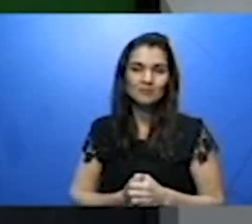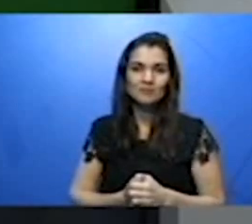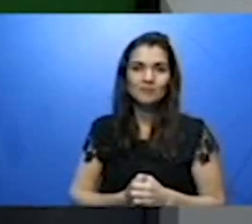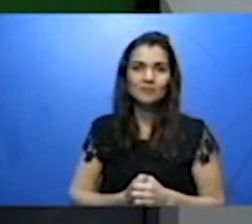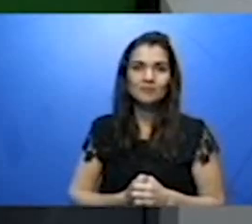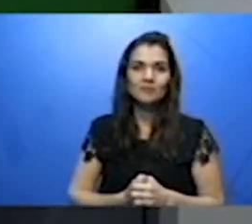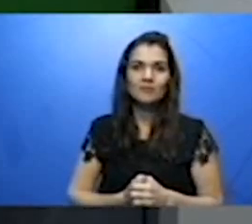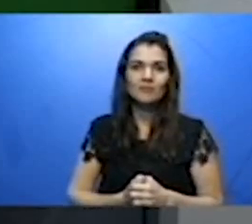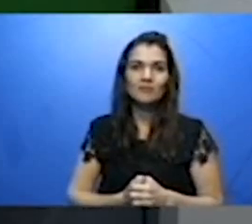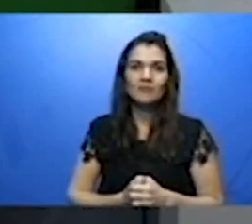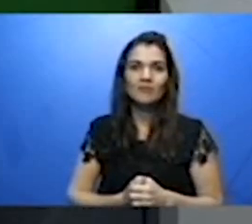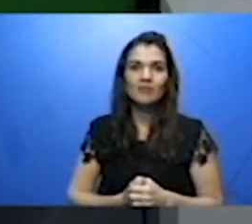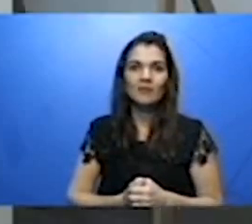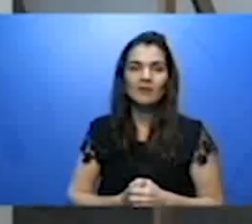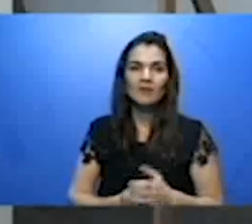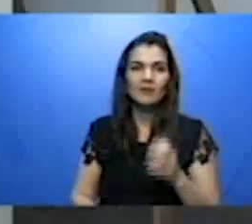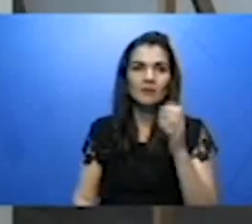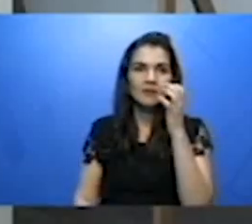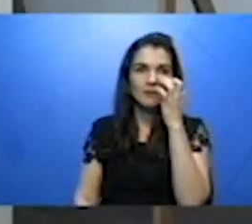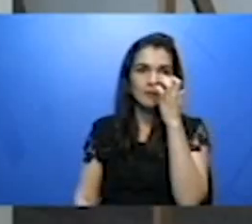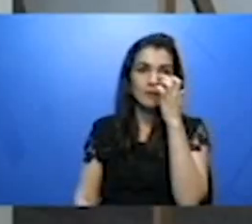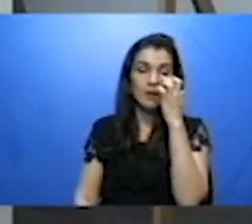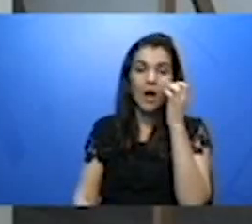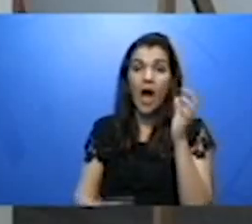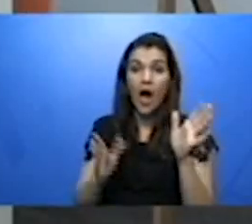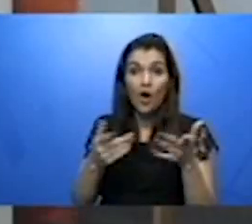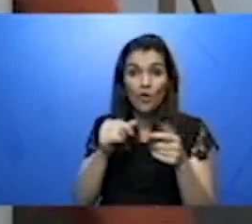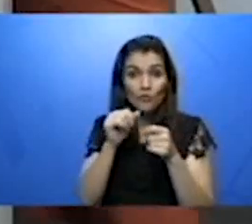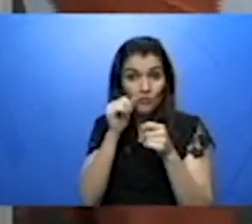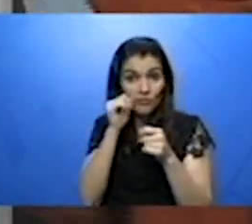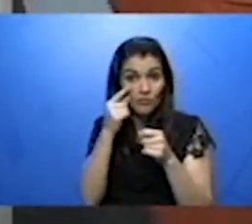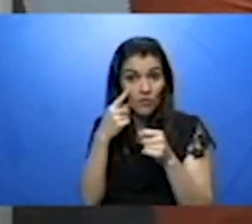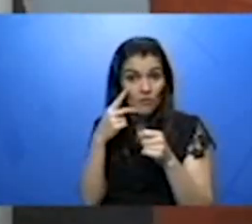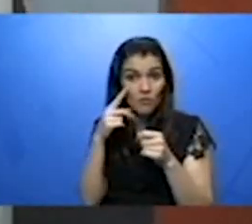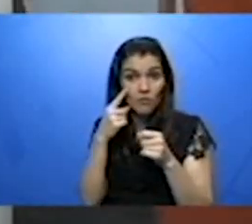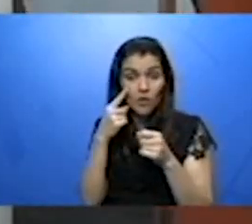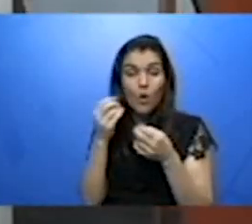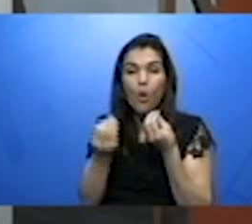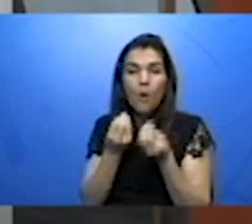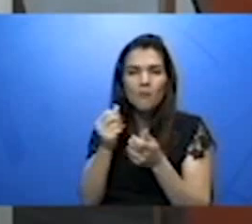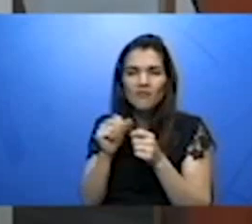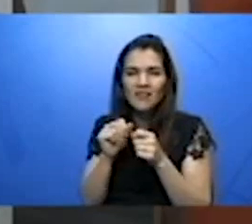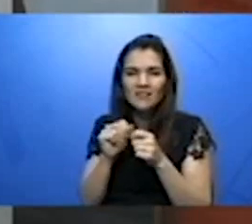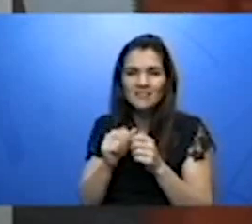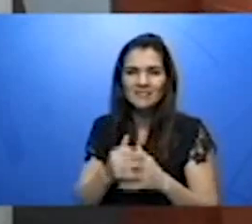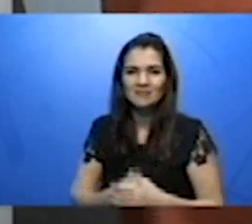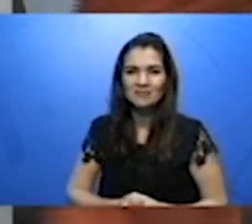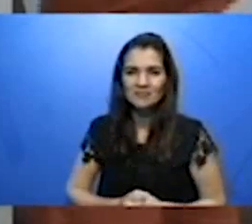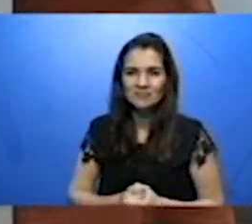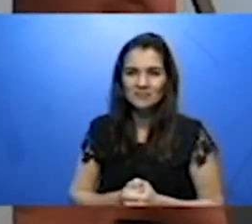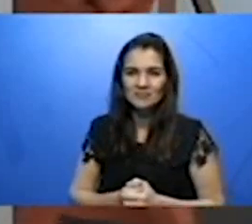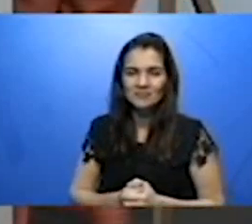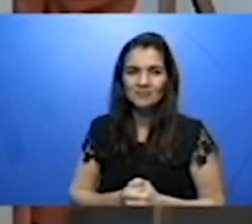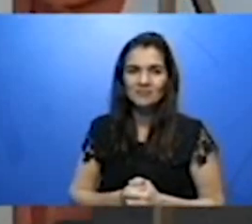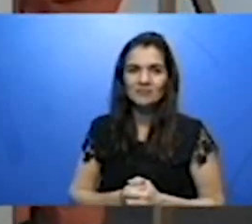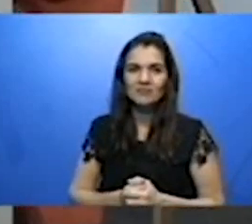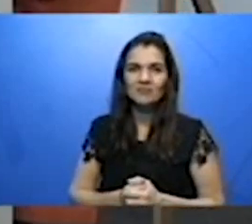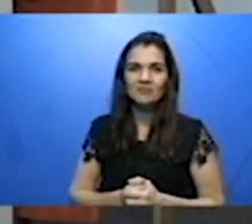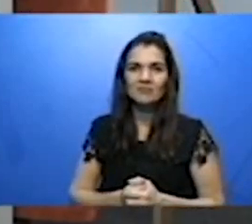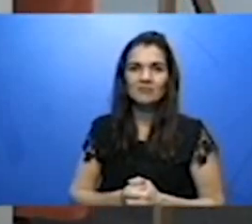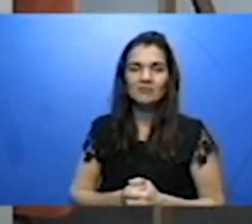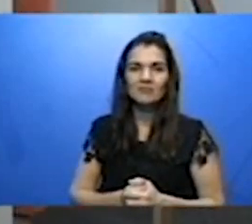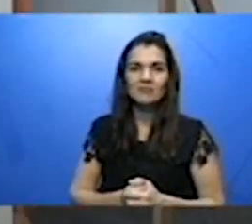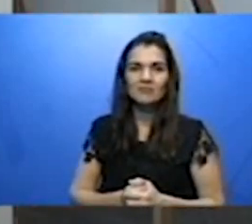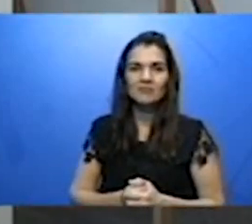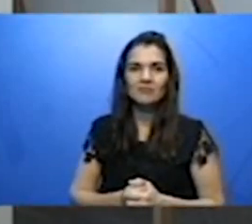então como eu posso resolver vamos fazer aqui comigo e as duas operações não